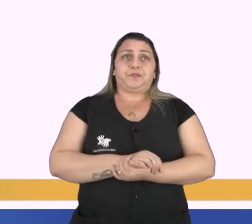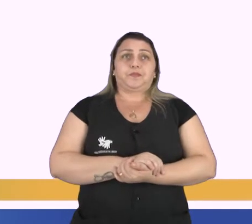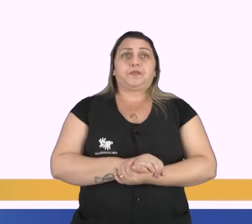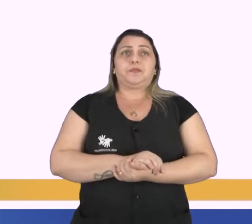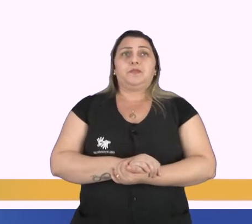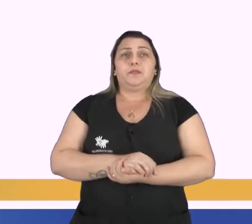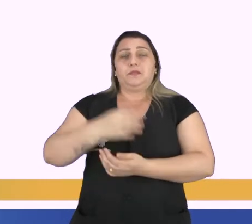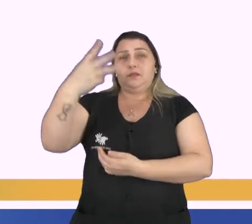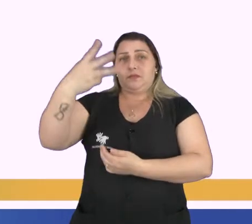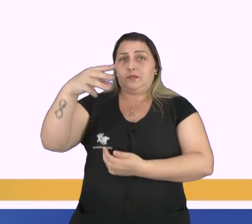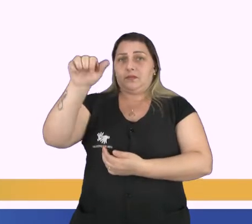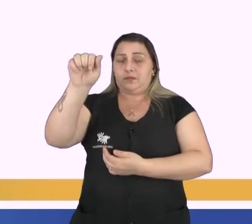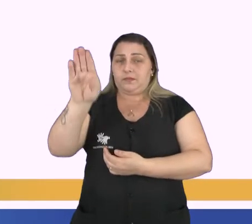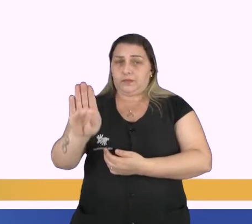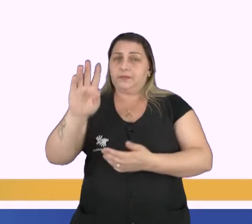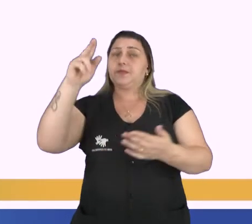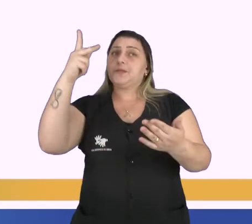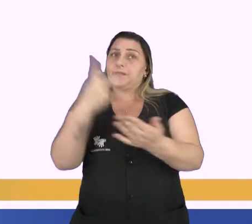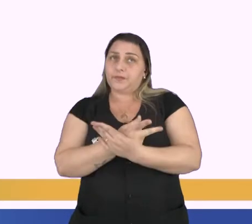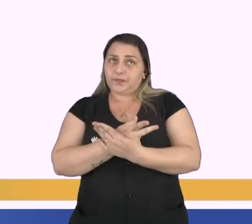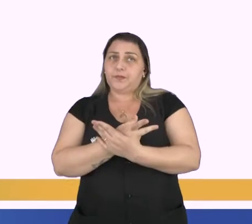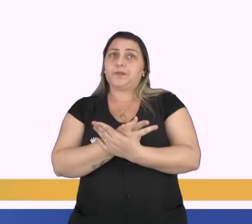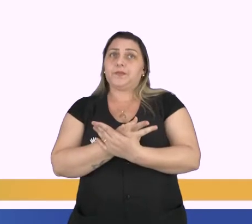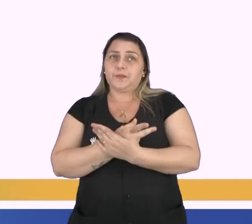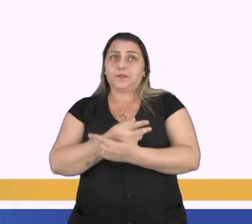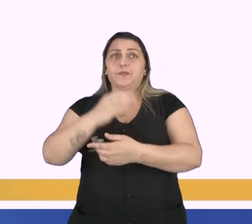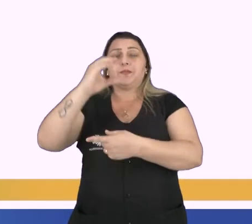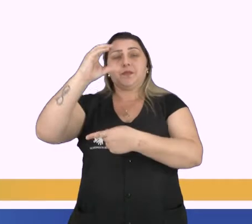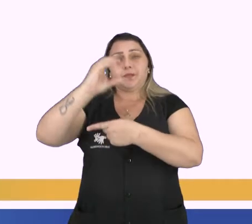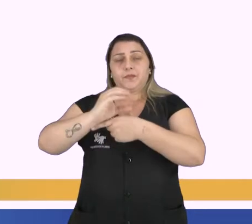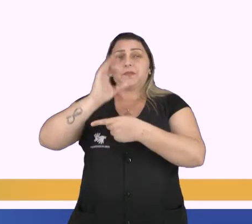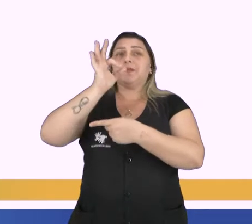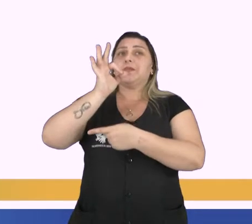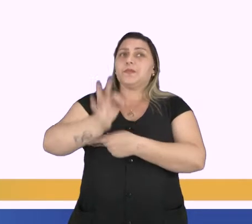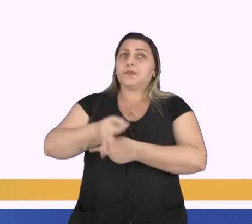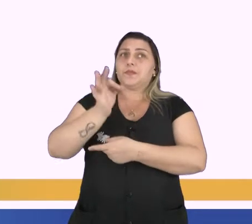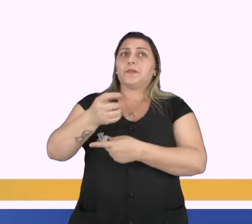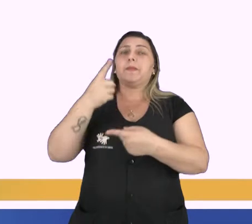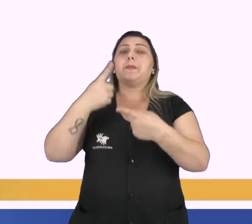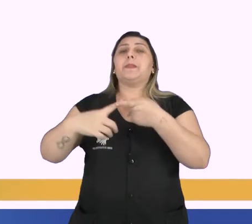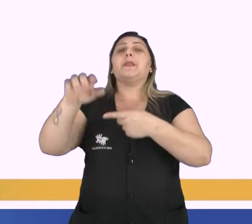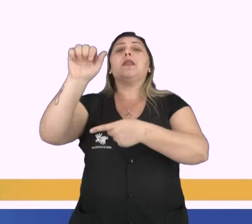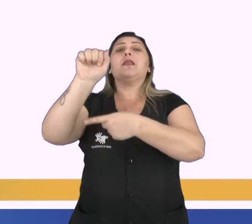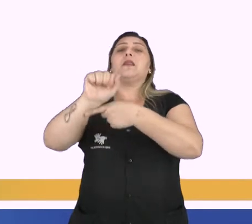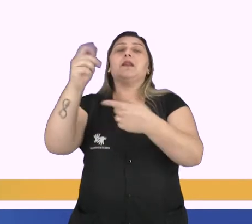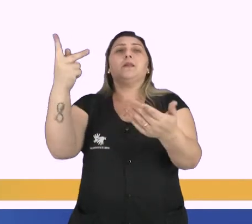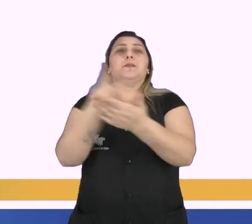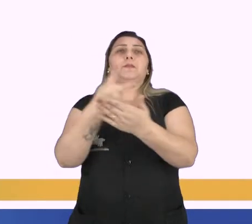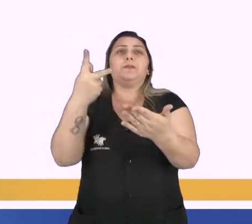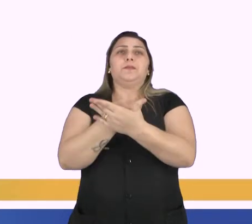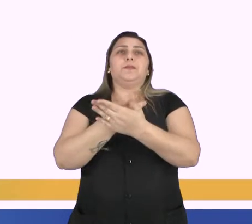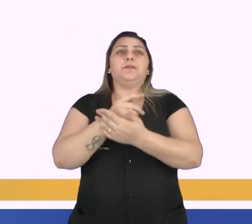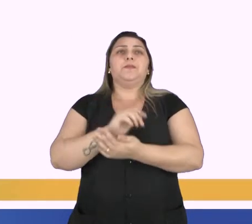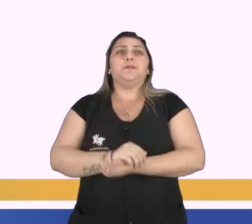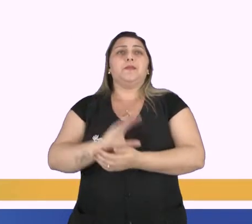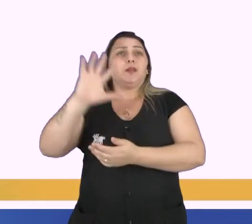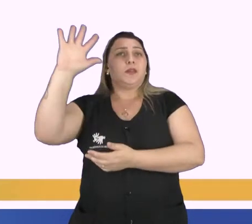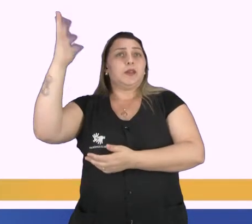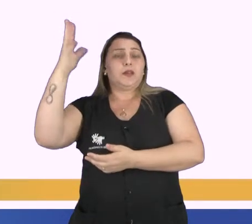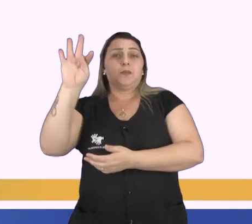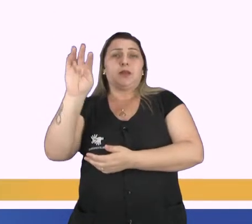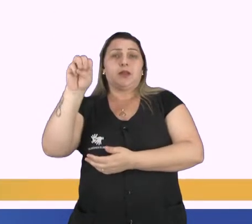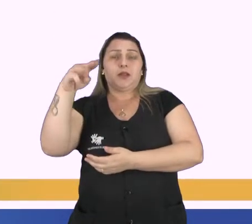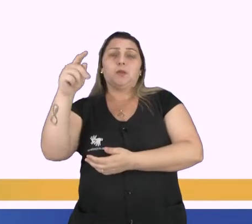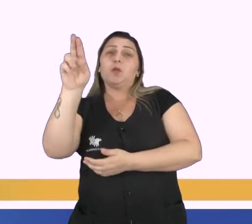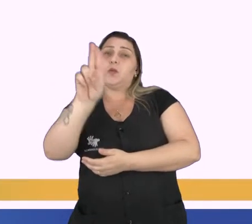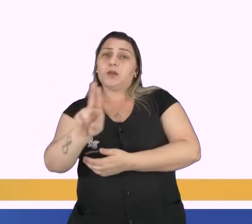A3, então letra A e letra B estão erradas, né? E a letra C está certa. Por que a letra A está errada? A letra A diz o seguinte: clima e tempo podem